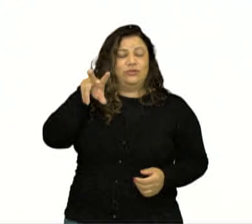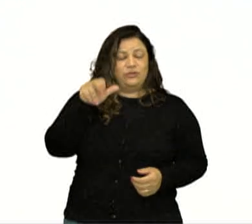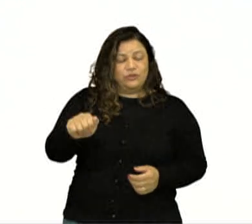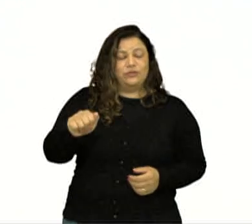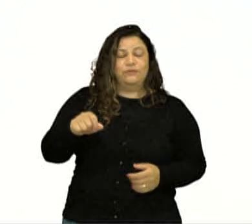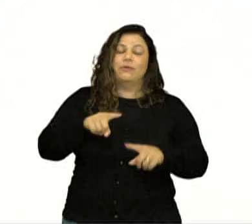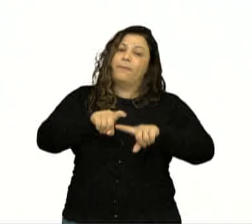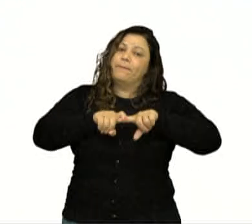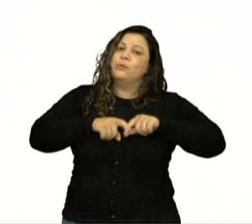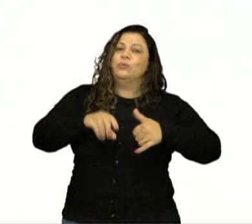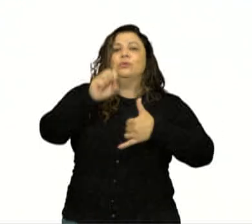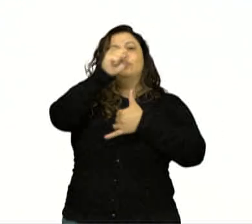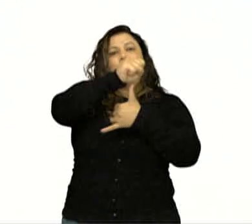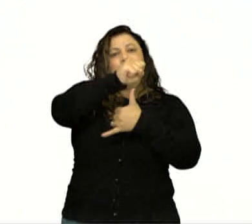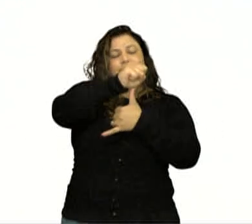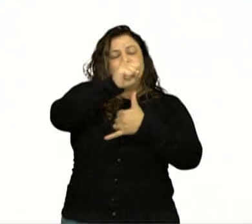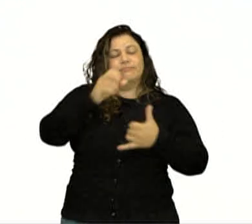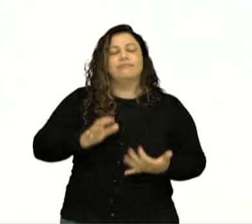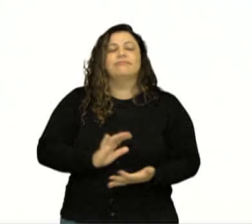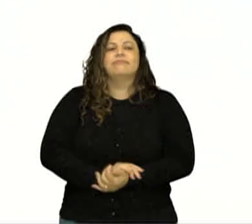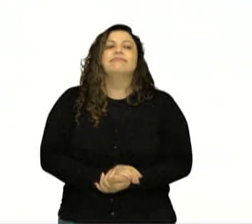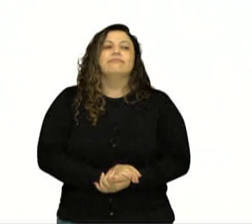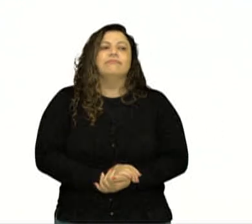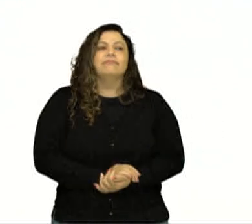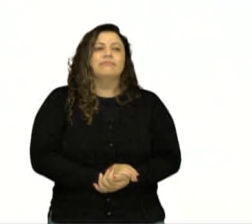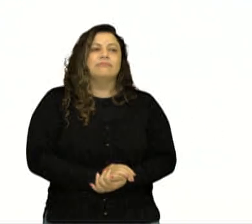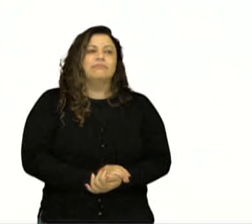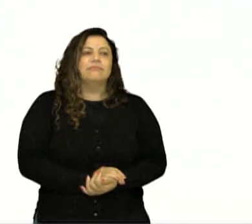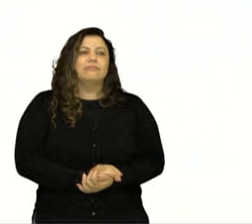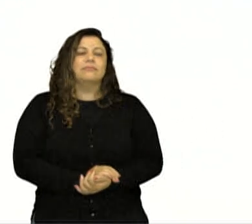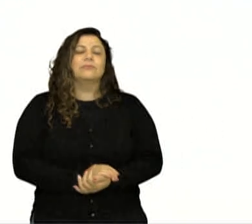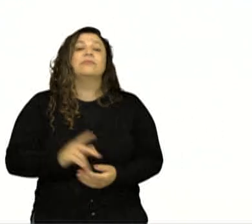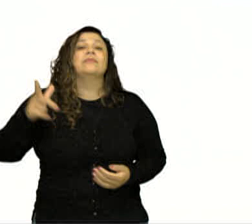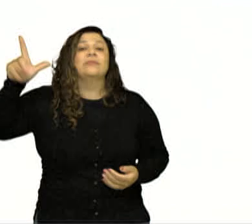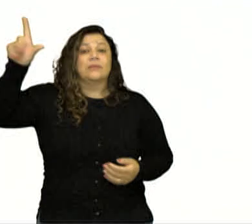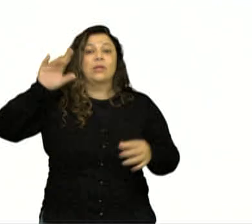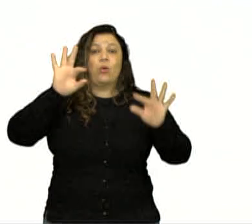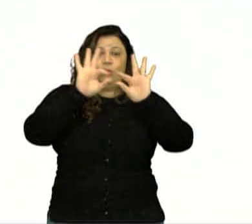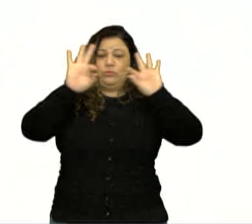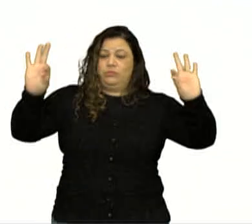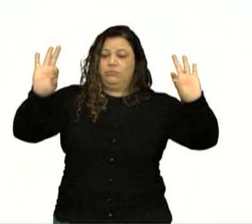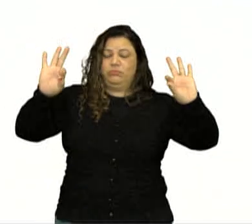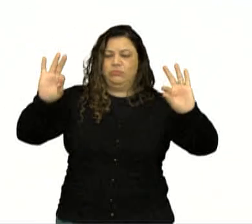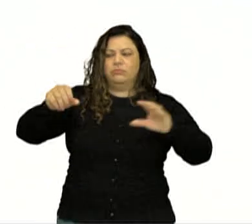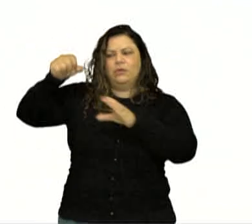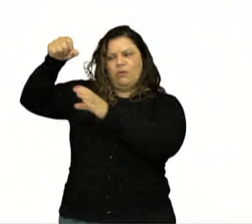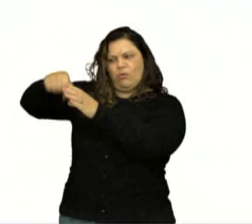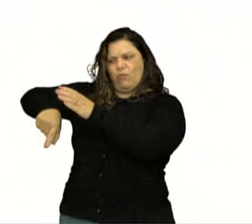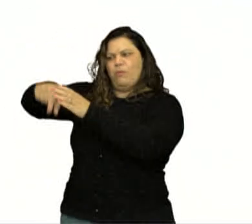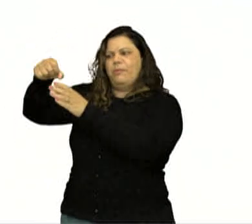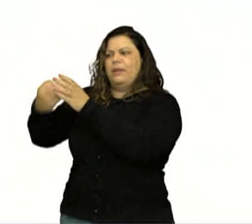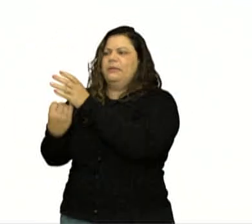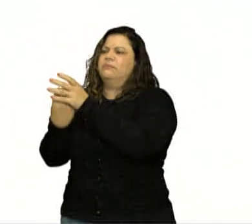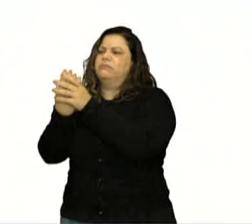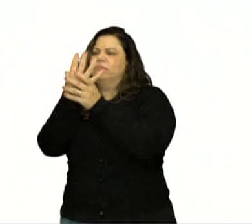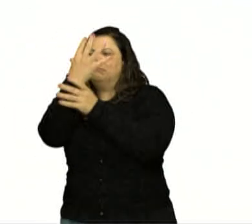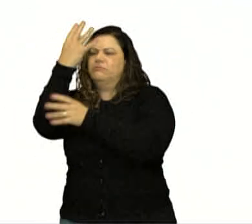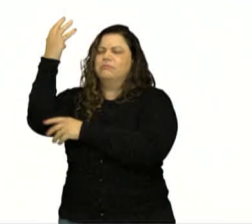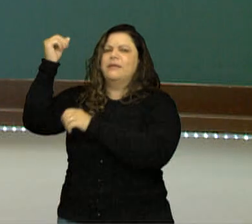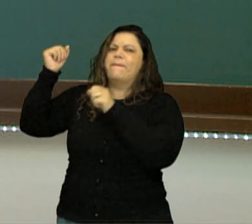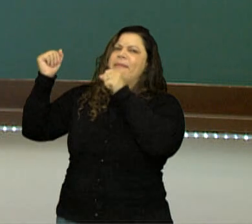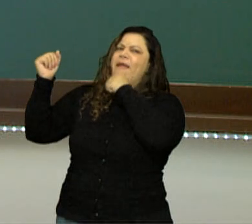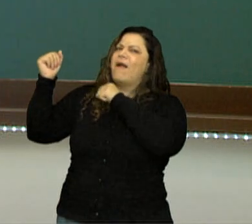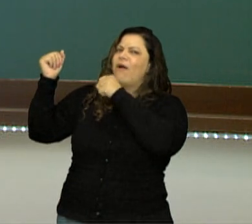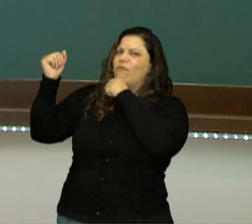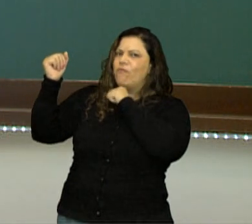sujeito. Na outra aqui, olha, que está em negrito. Ela foi plantada pela minha avó Margarida. Então,